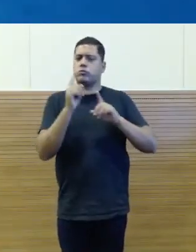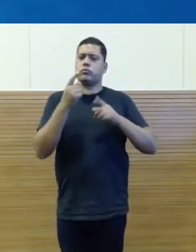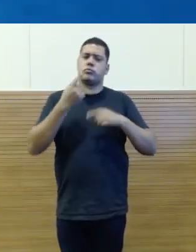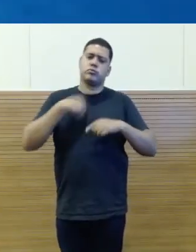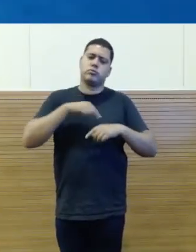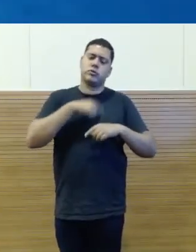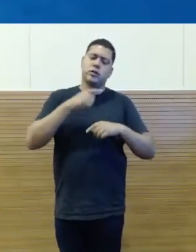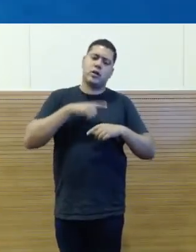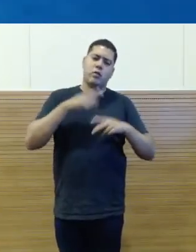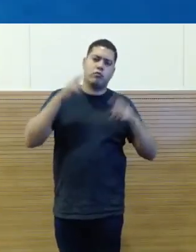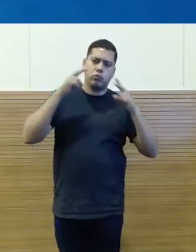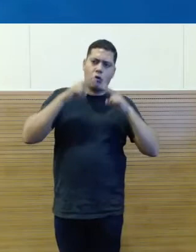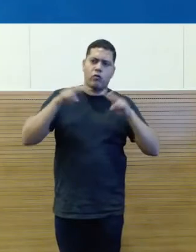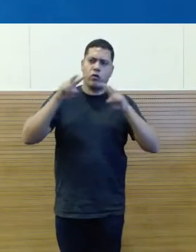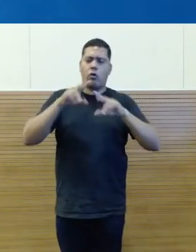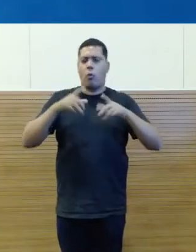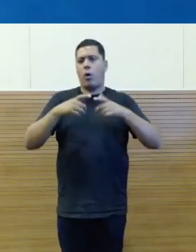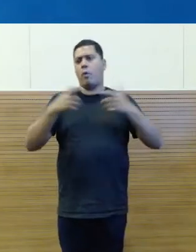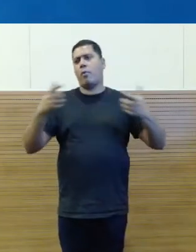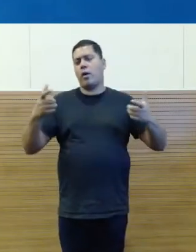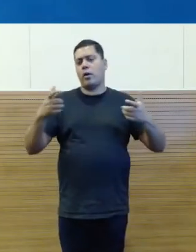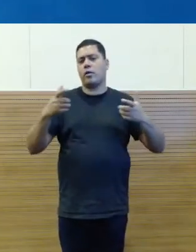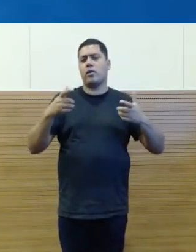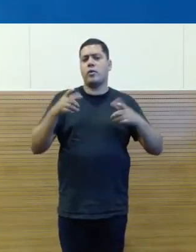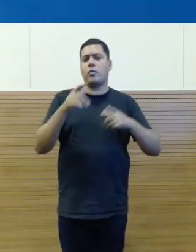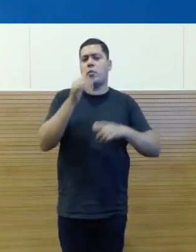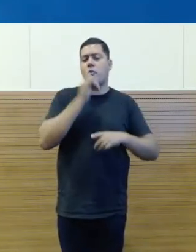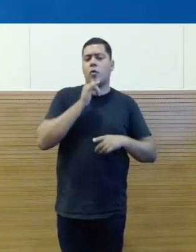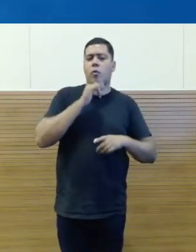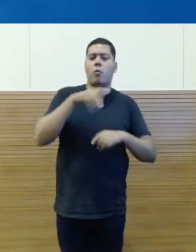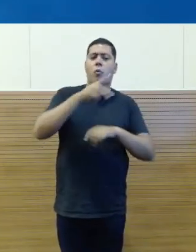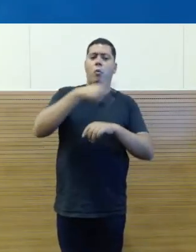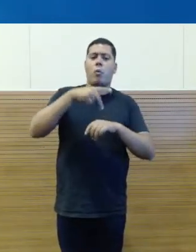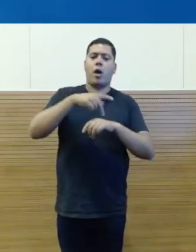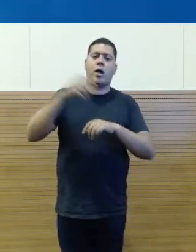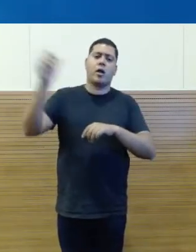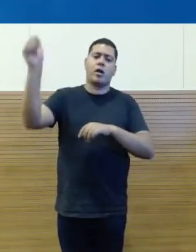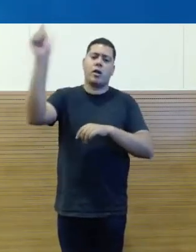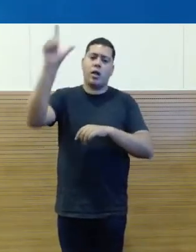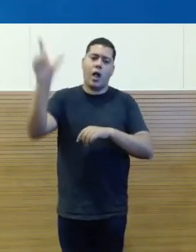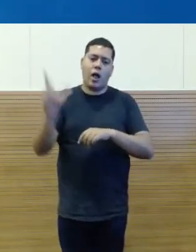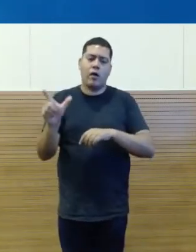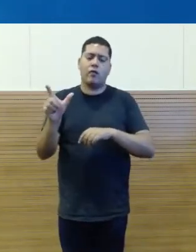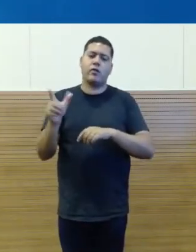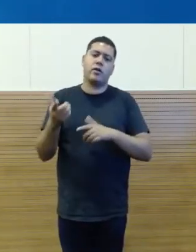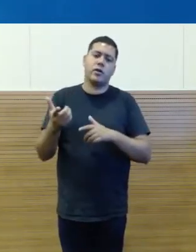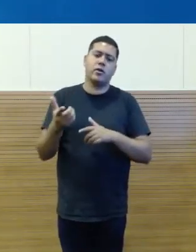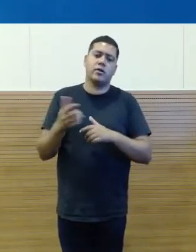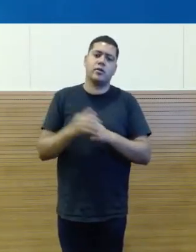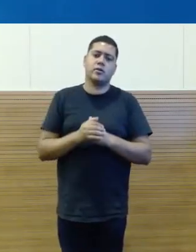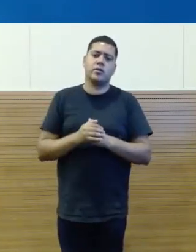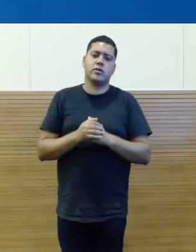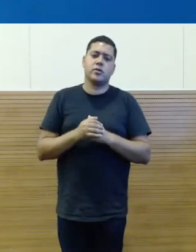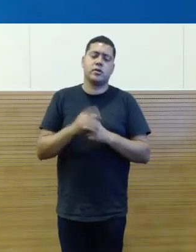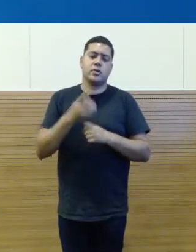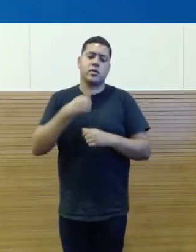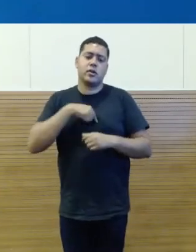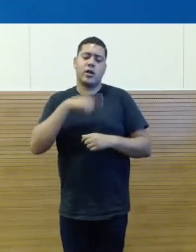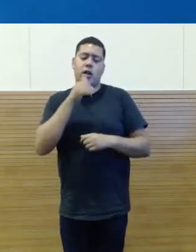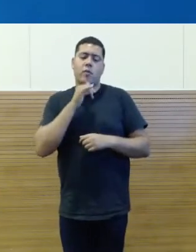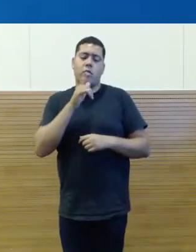e, certamente, eu quero, por exemplo, que os países africanos possam se juntar, e nós temos o interesse de